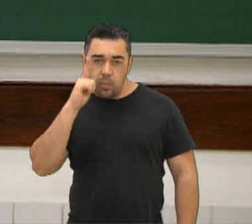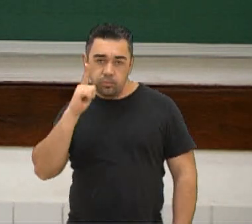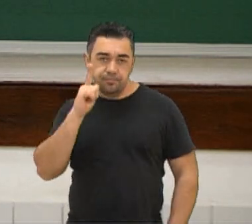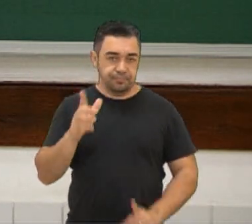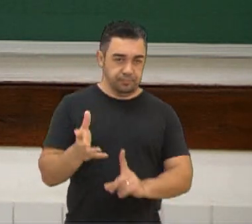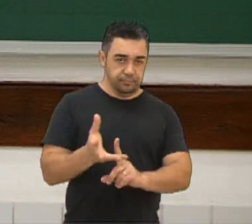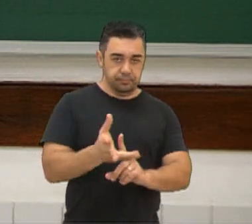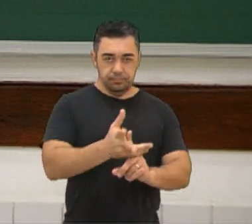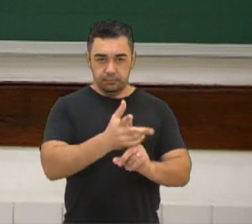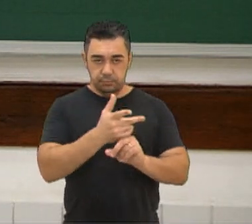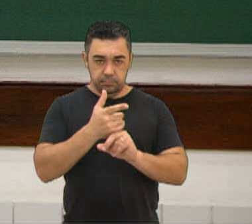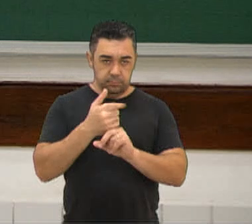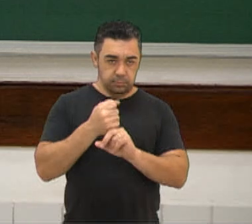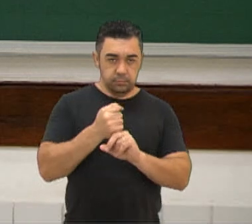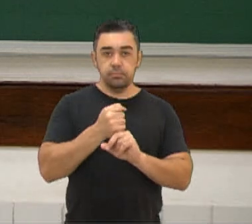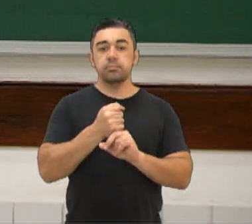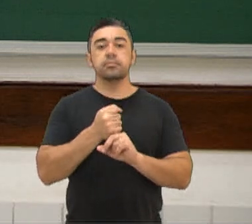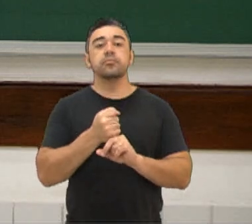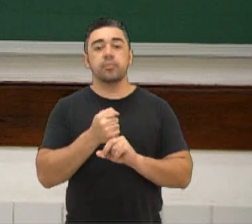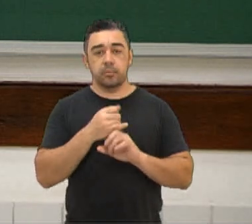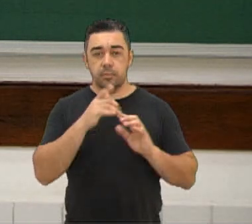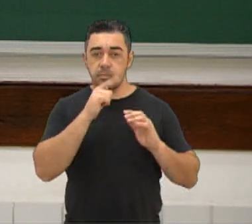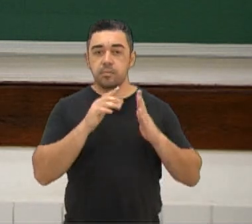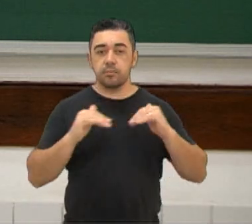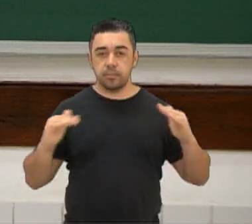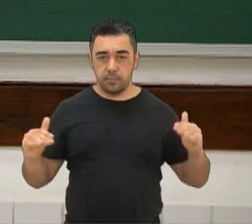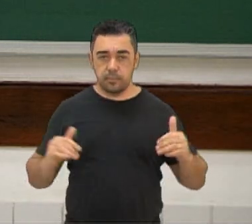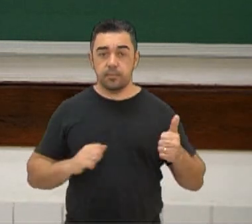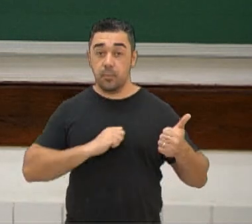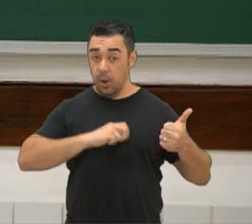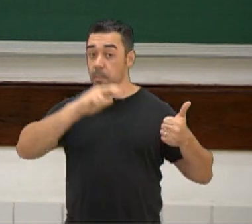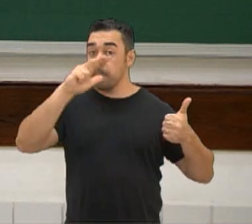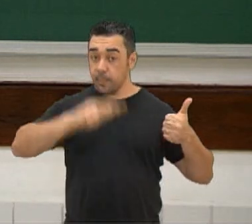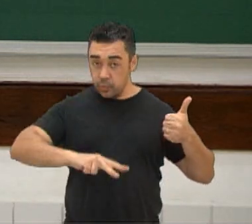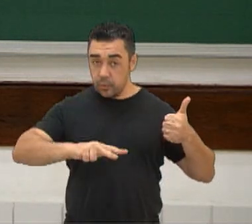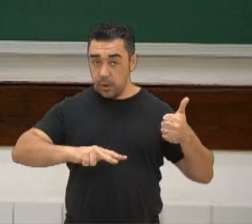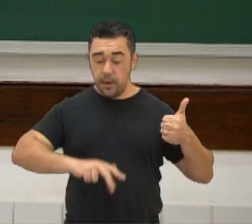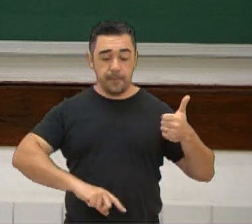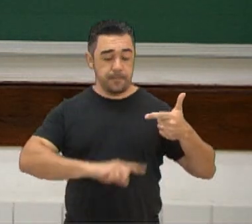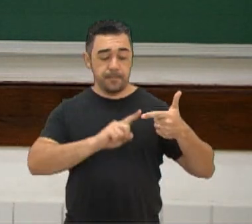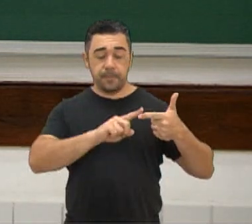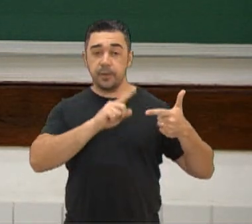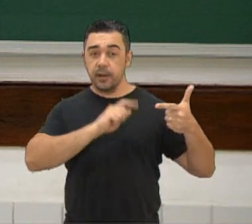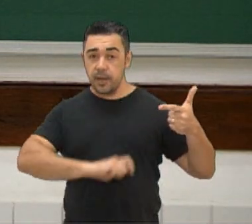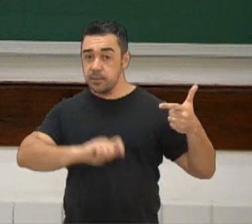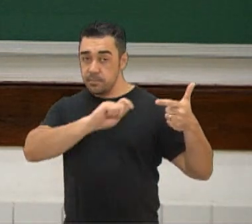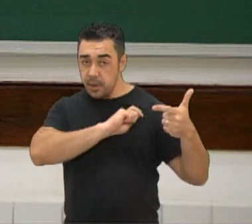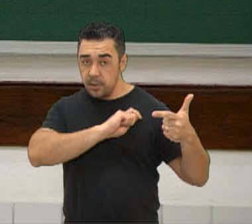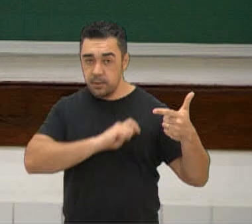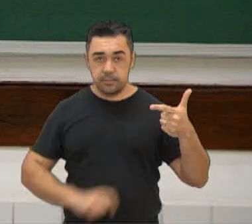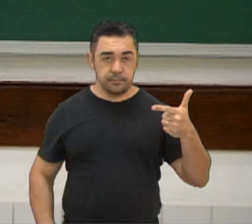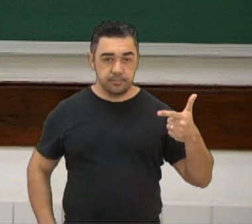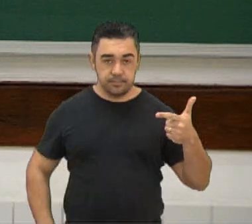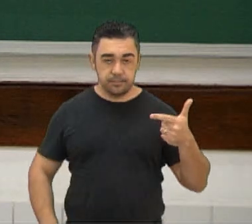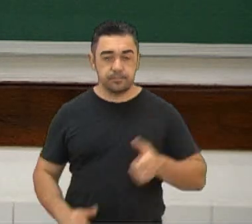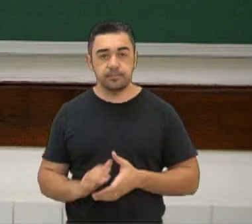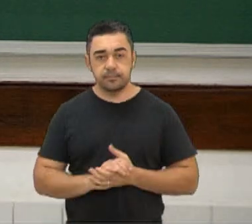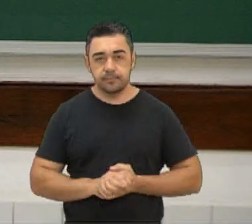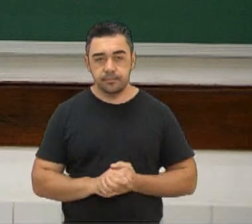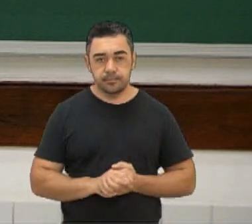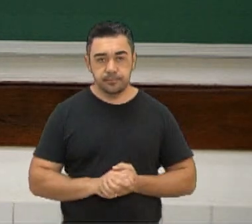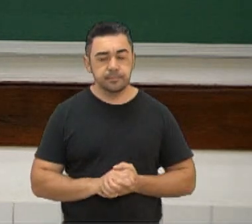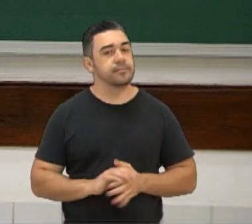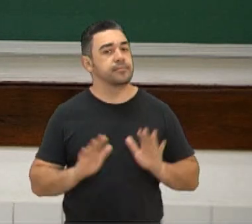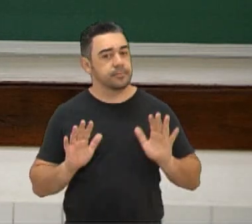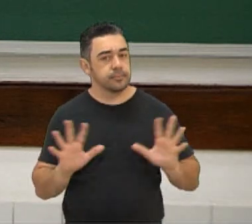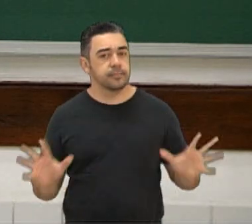o mundo naquele período, né? São os portugueses e os espanhóis. Primeiro a gente vai fazer uma